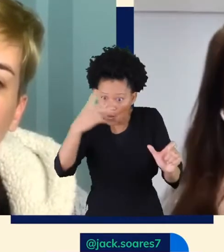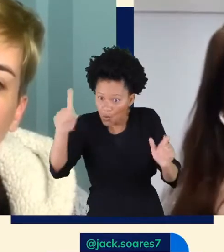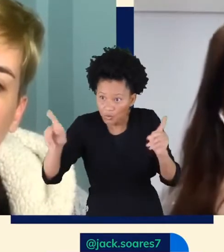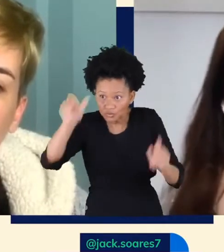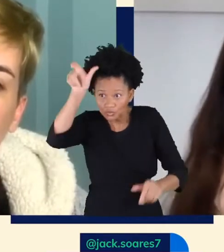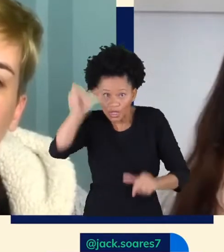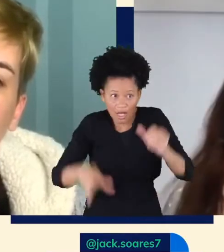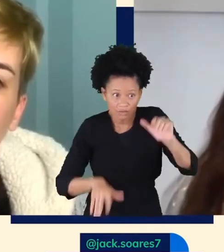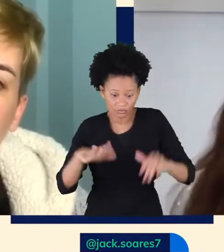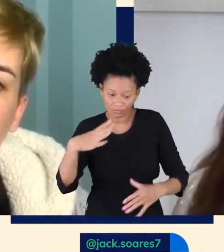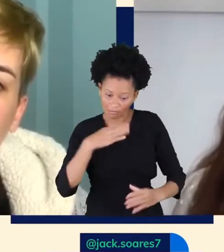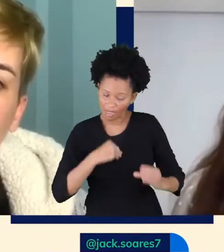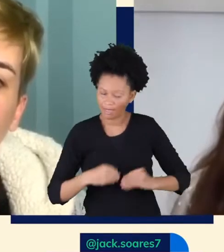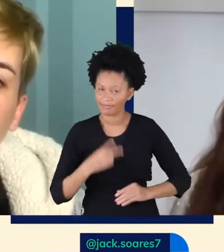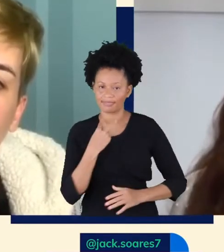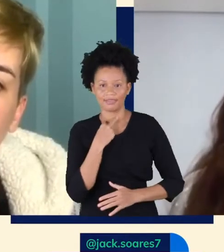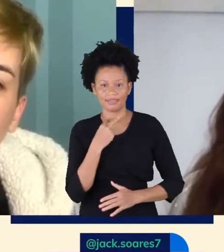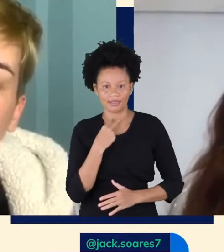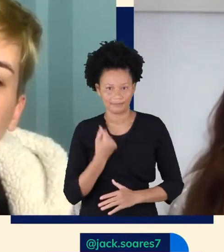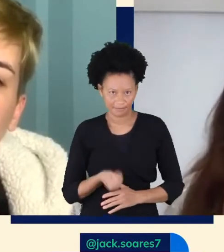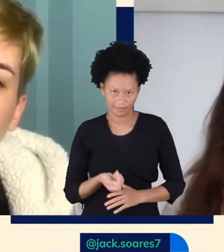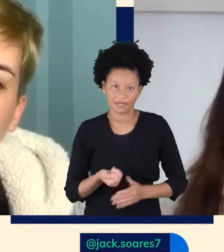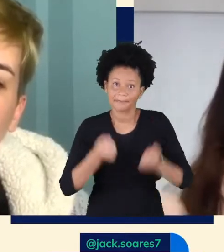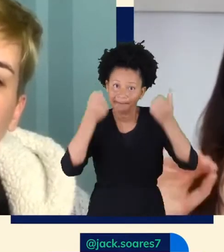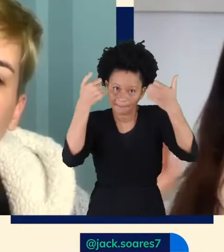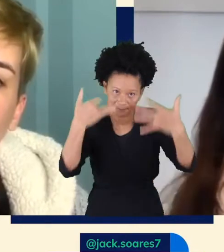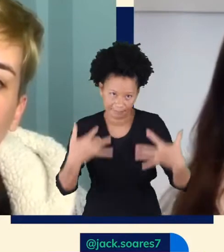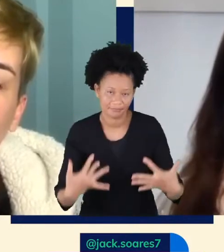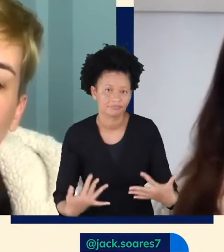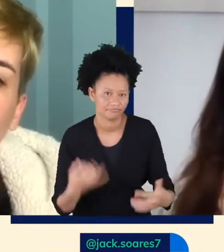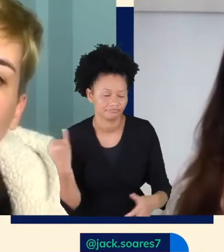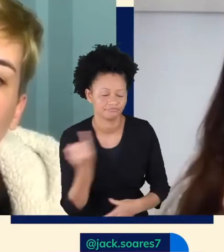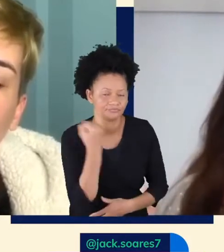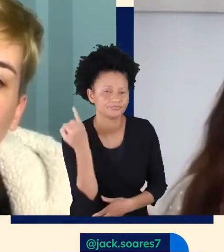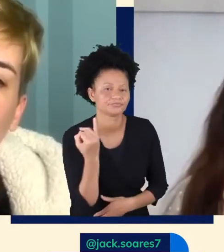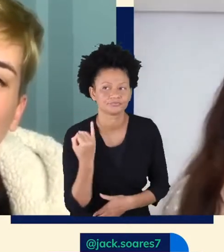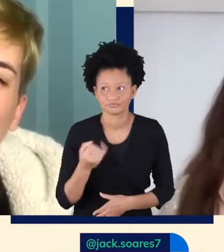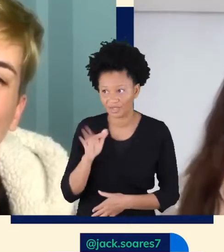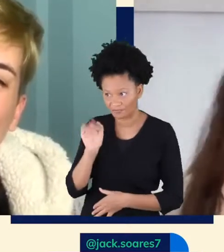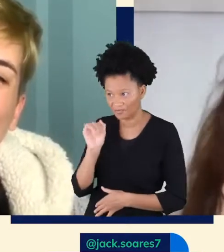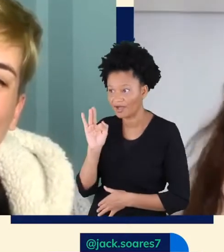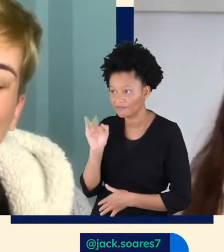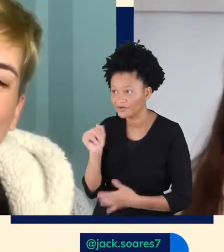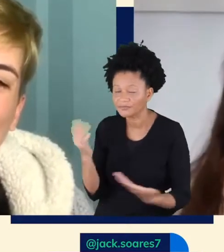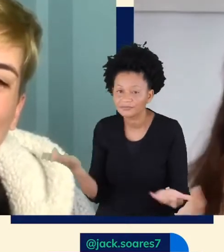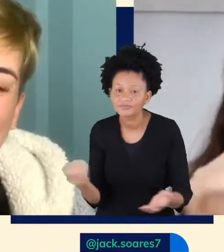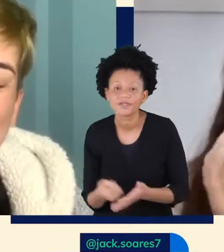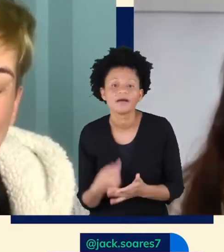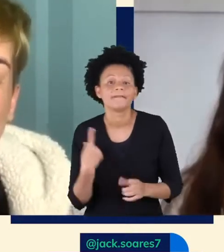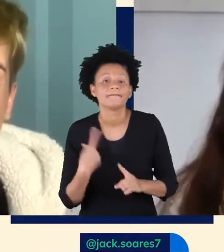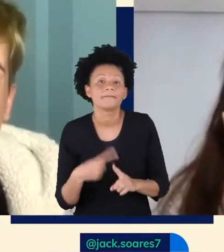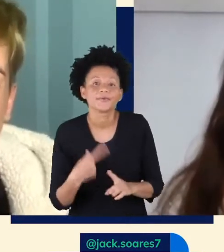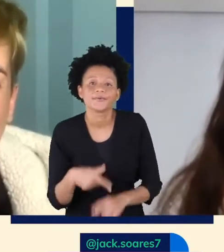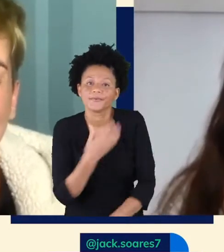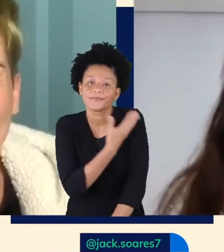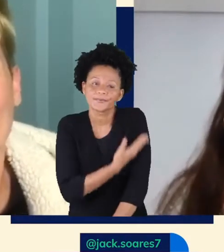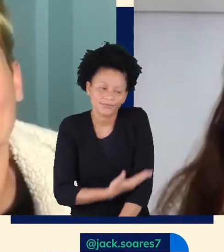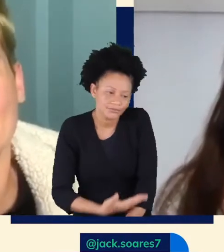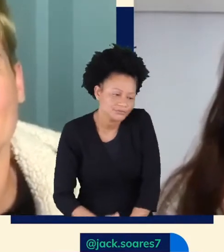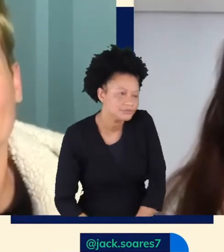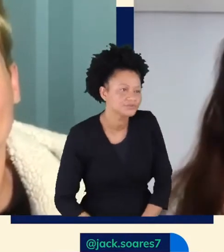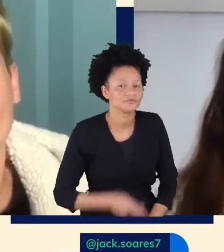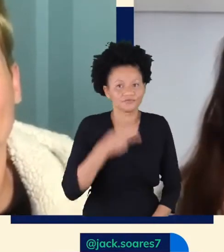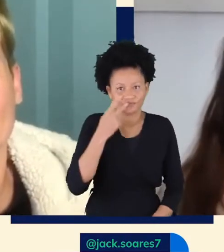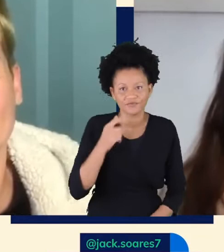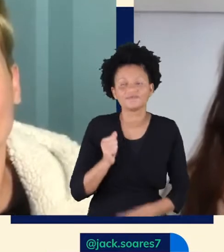aqui é só meu e outros adultos não podem tocar. Vamos só abrir aqui essa parte importante, né, Fafá? Sim. Por que a gente